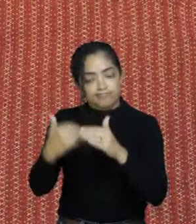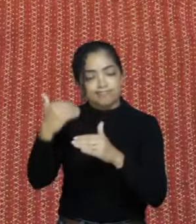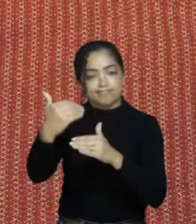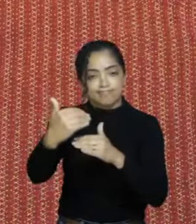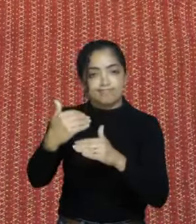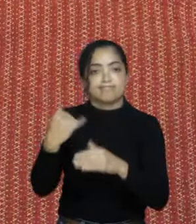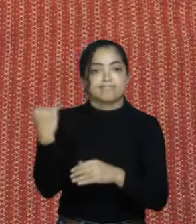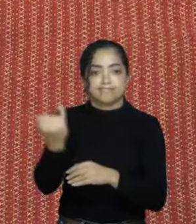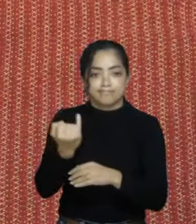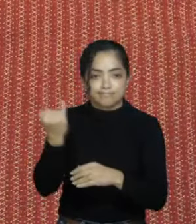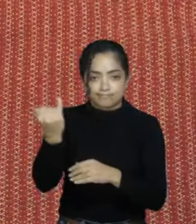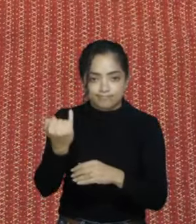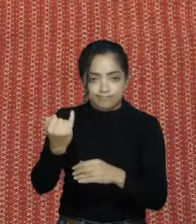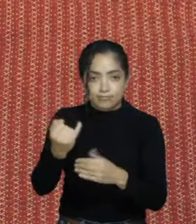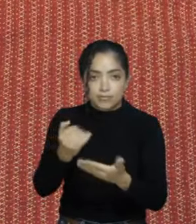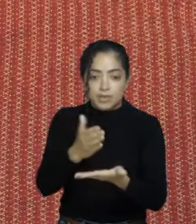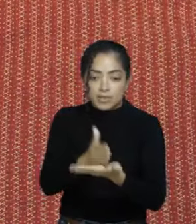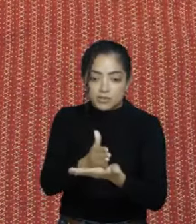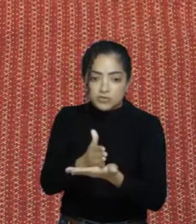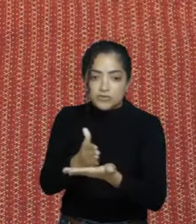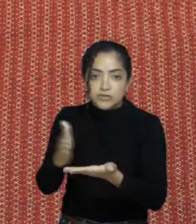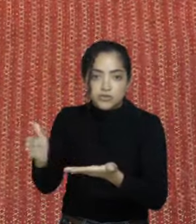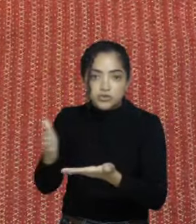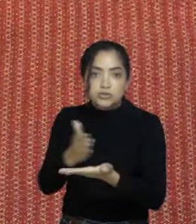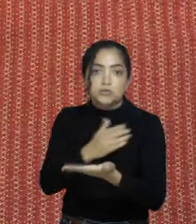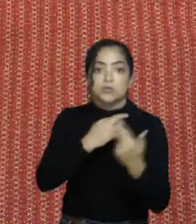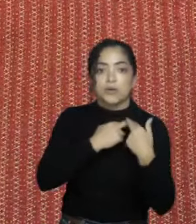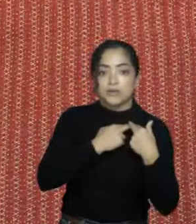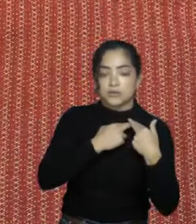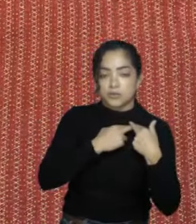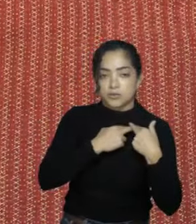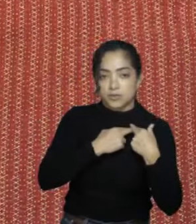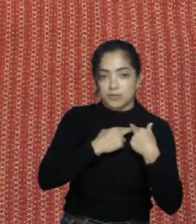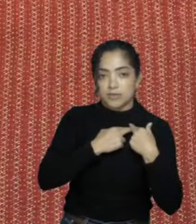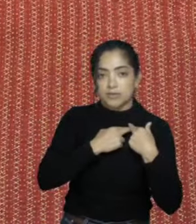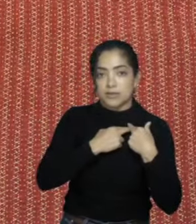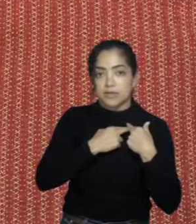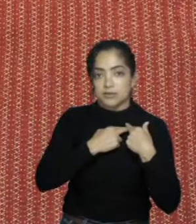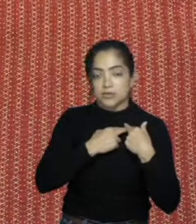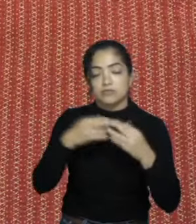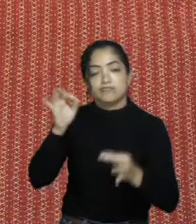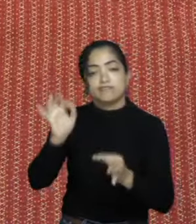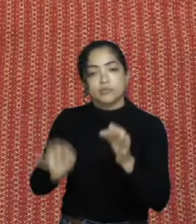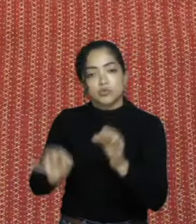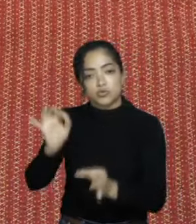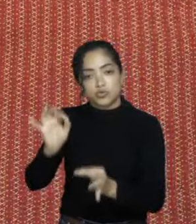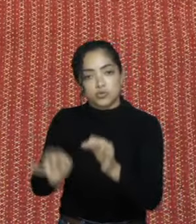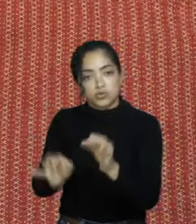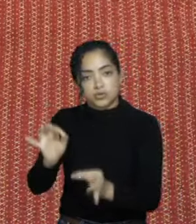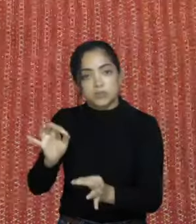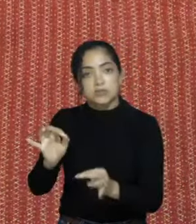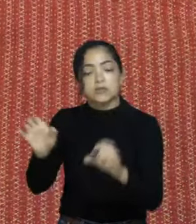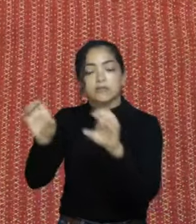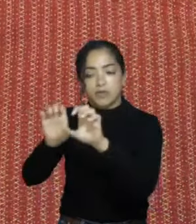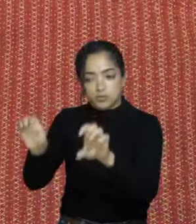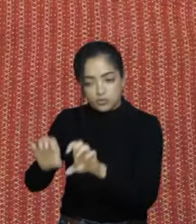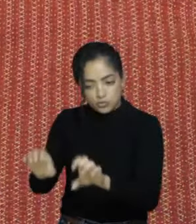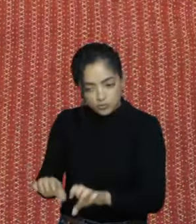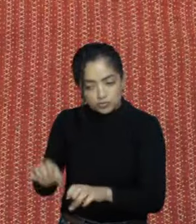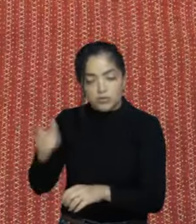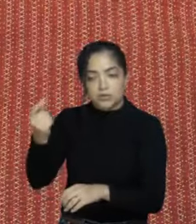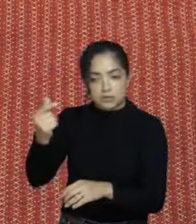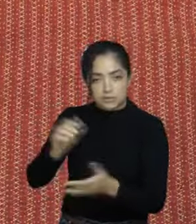dividindo a obrigação de cada ente federativo fazendo justiça porque vai a estrutura física e vai